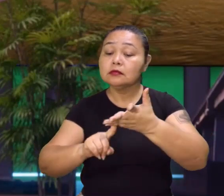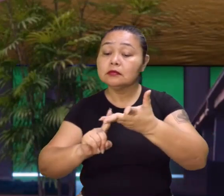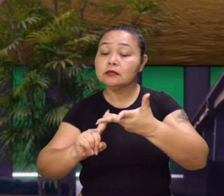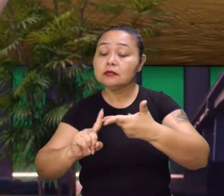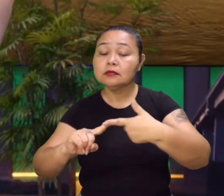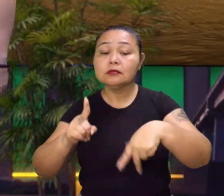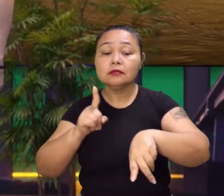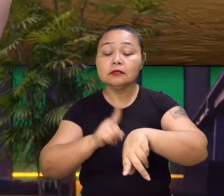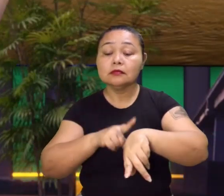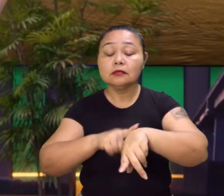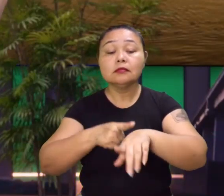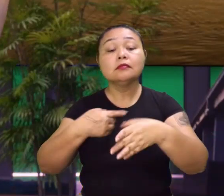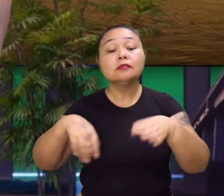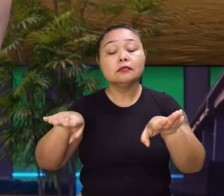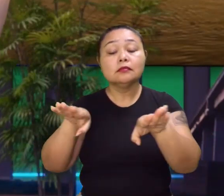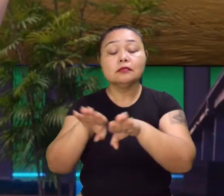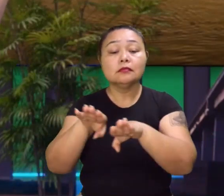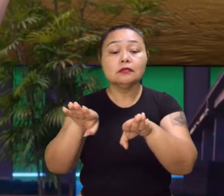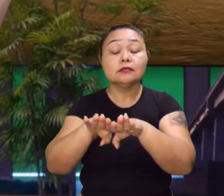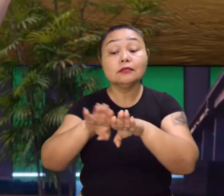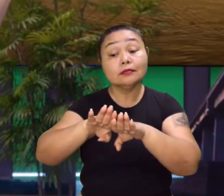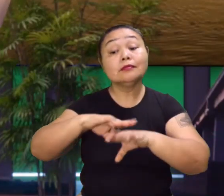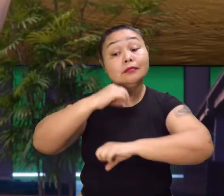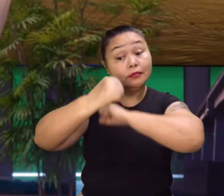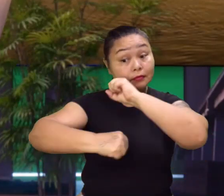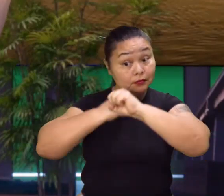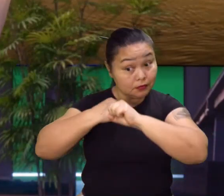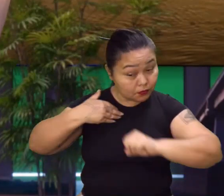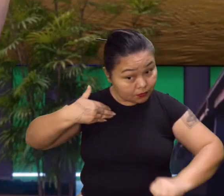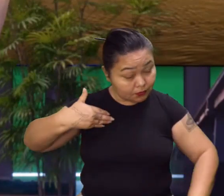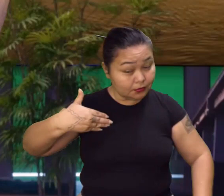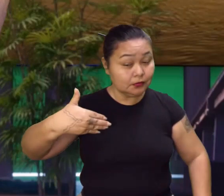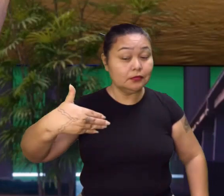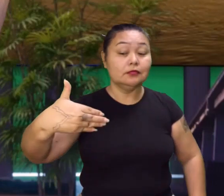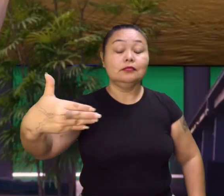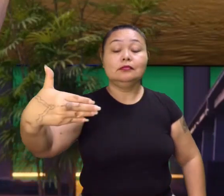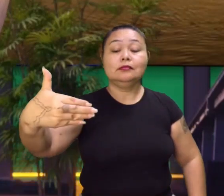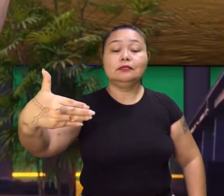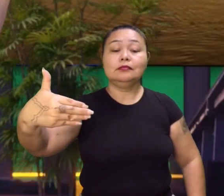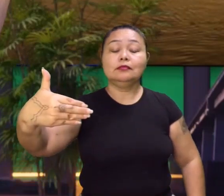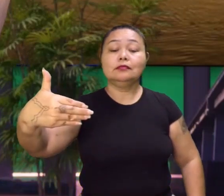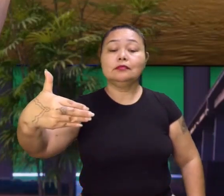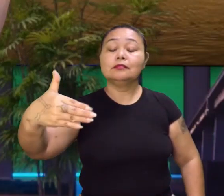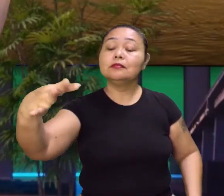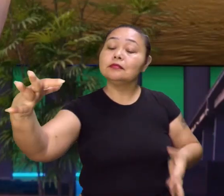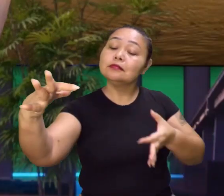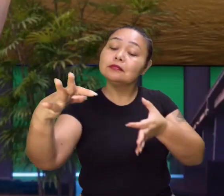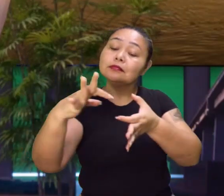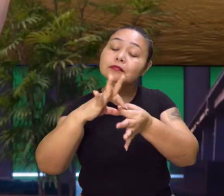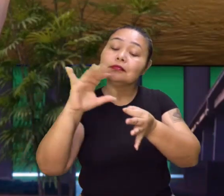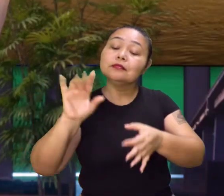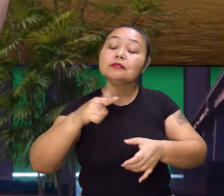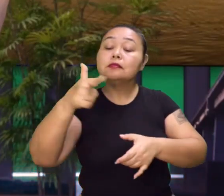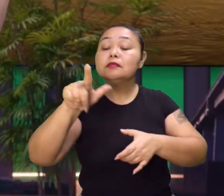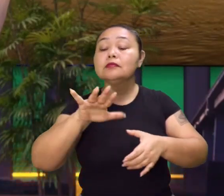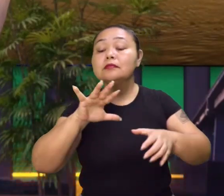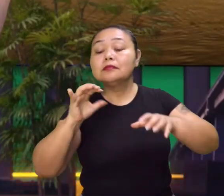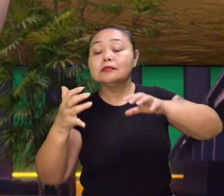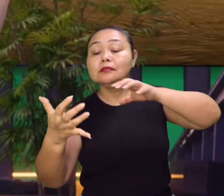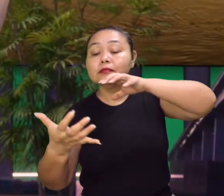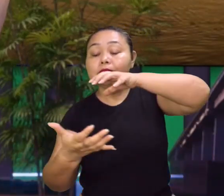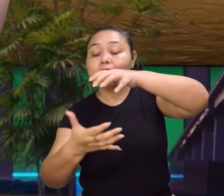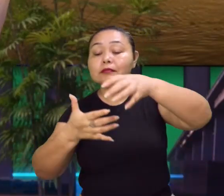mas também do dia, mas do ano inteiro. Não é isso? Que vai estar associado a um outro movimento da